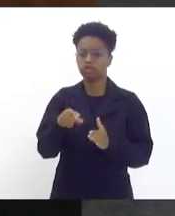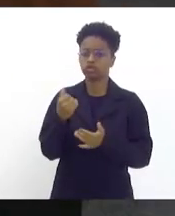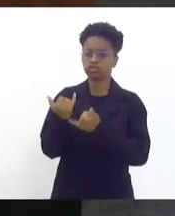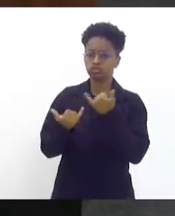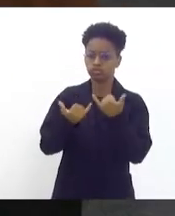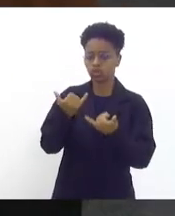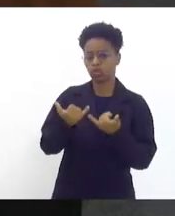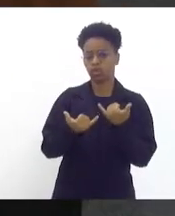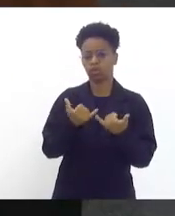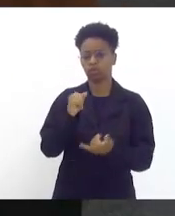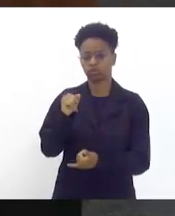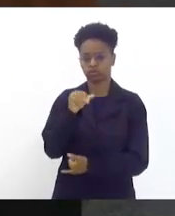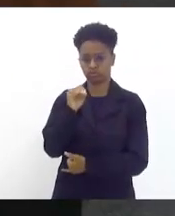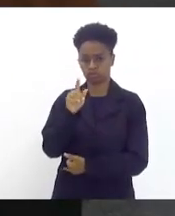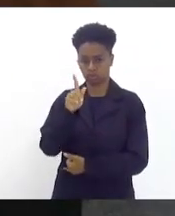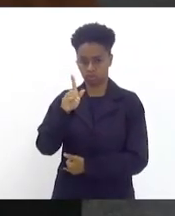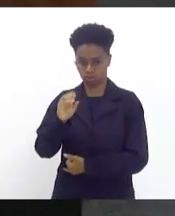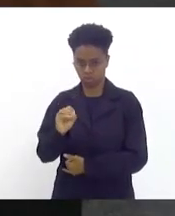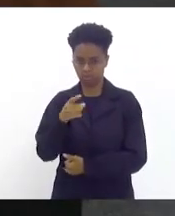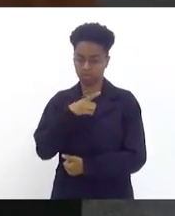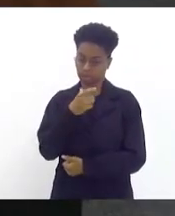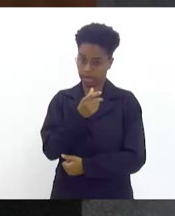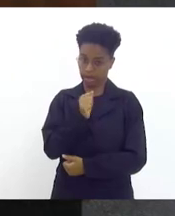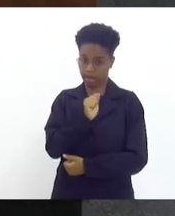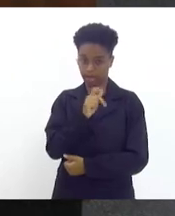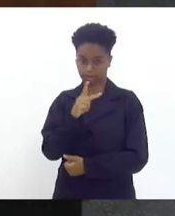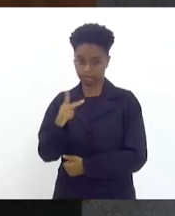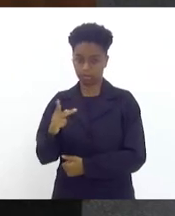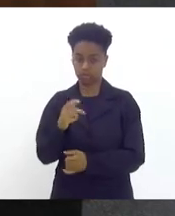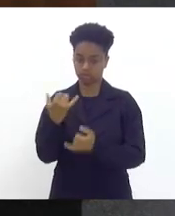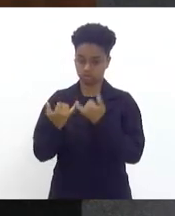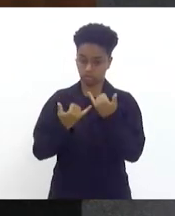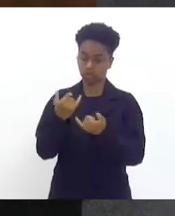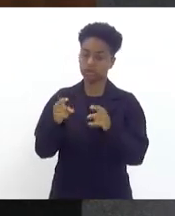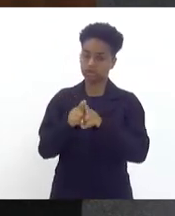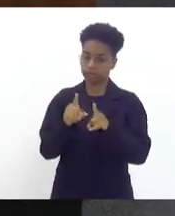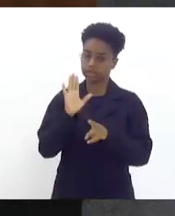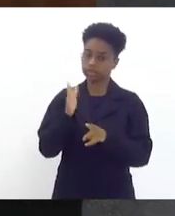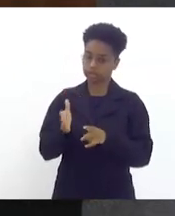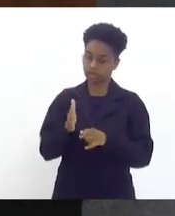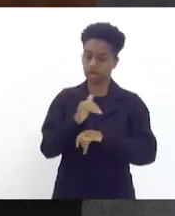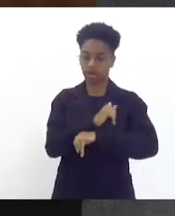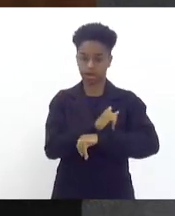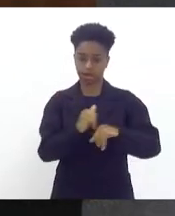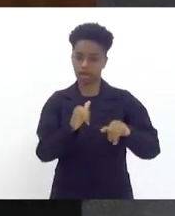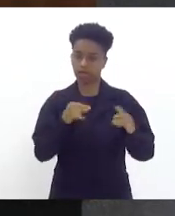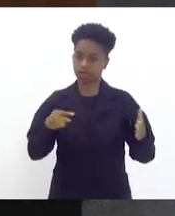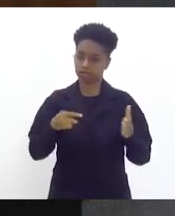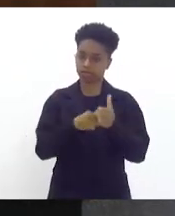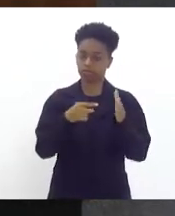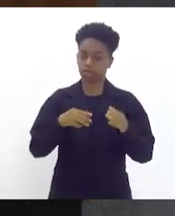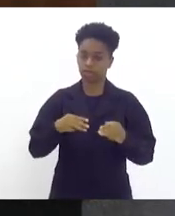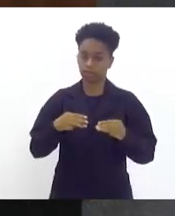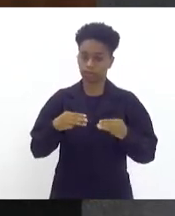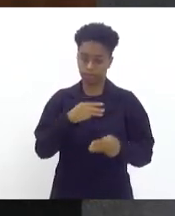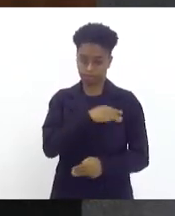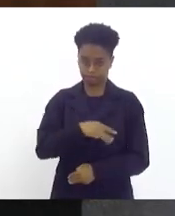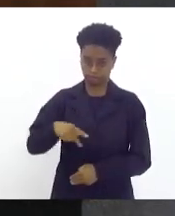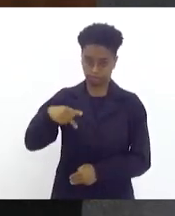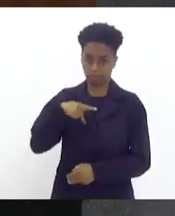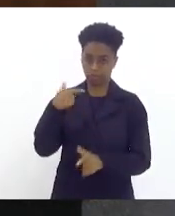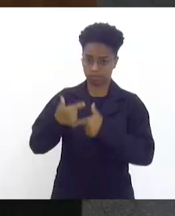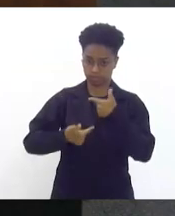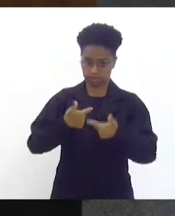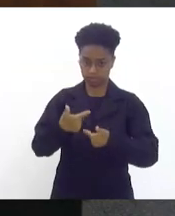de aplicativo de jogo e já notificamos o Ministério Público do Trabalho nós recentemente acompanhamos